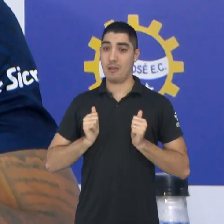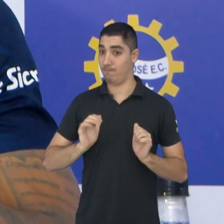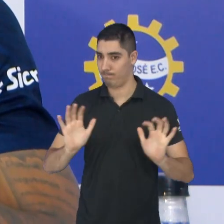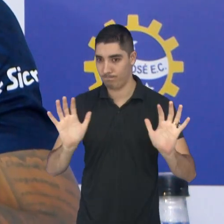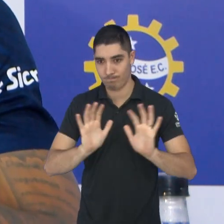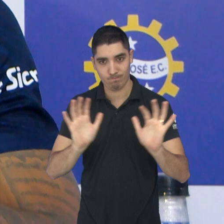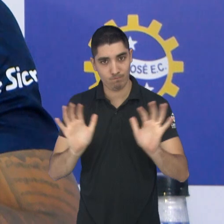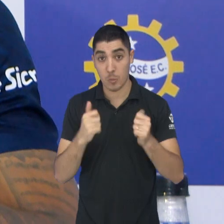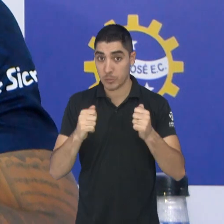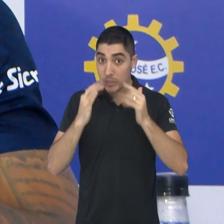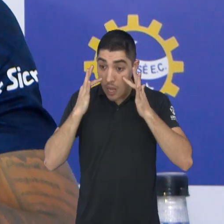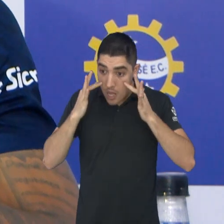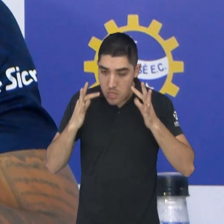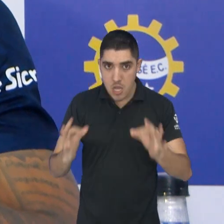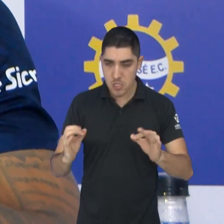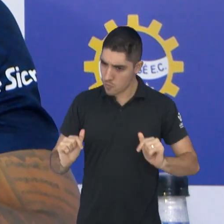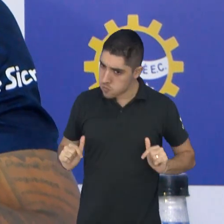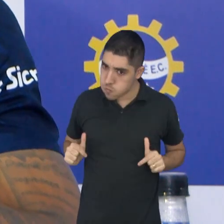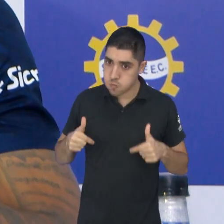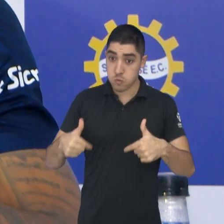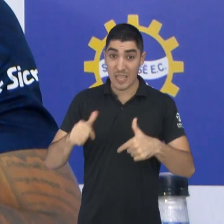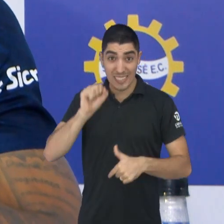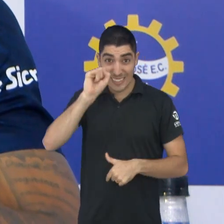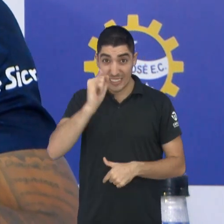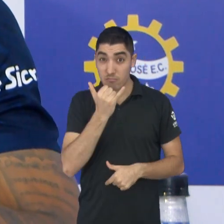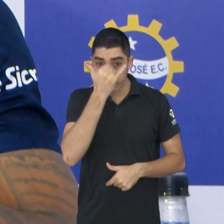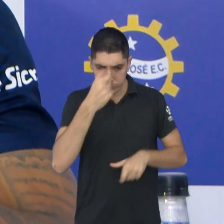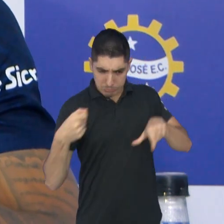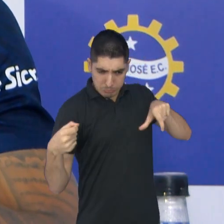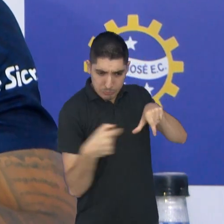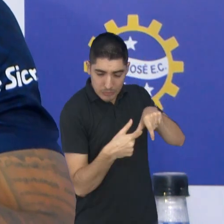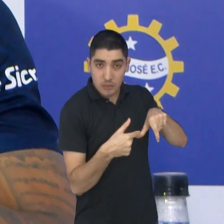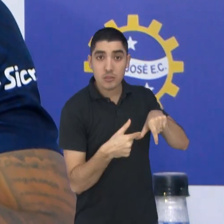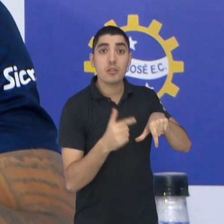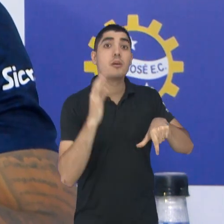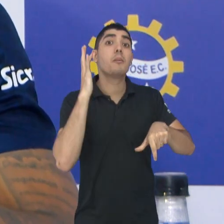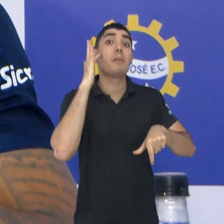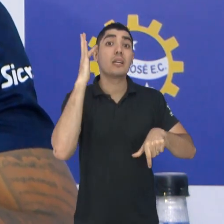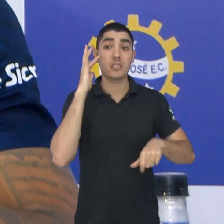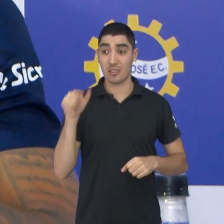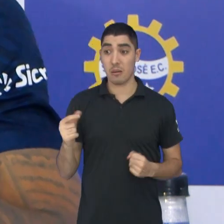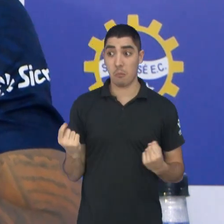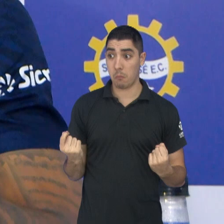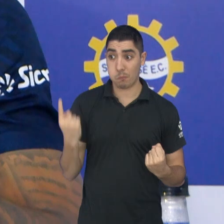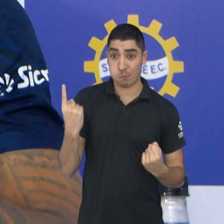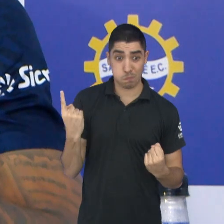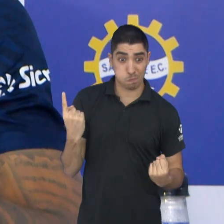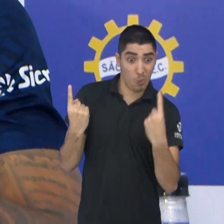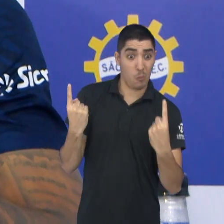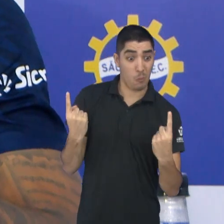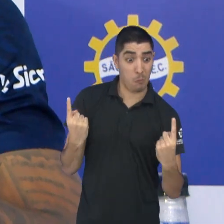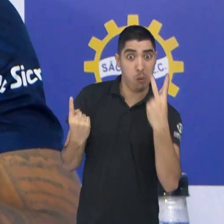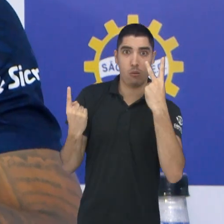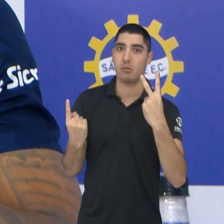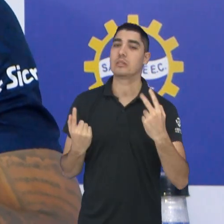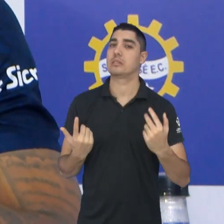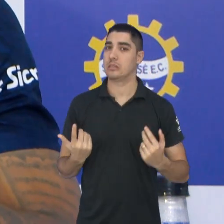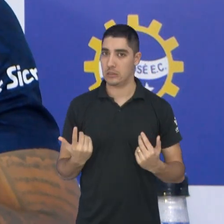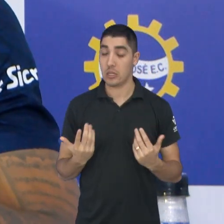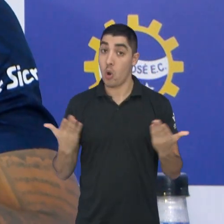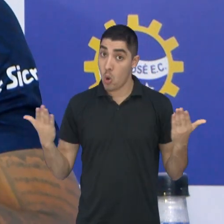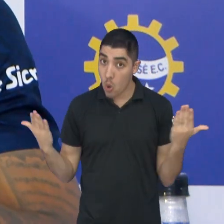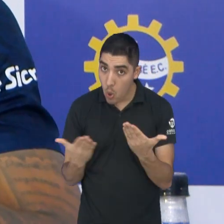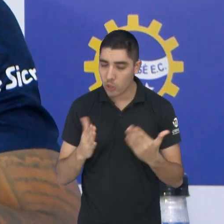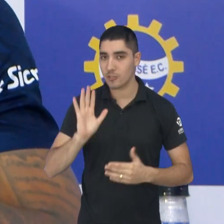se infelizmente com um jogador a menos a gente toma um gol, a gente podia ter uma dificuldade que eles podiam até virar o jogo. Acho que a gente leva de lição hoje